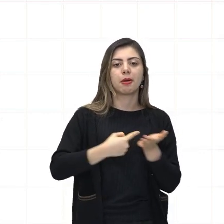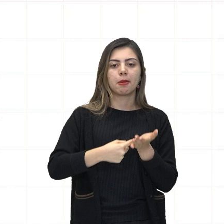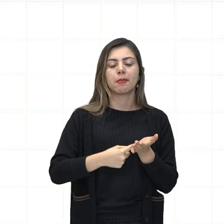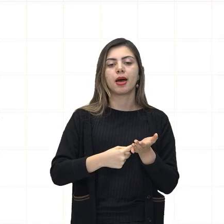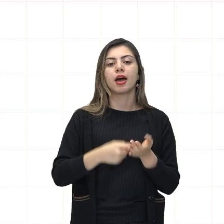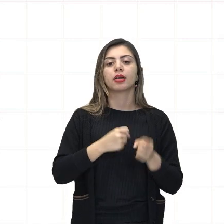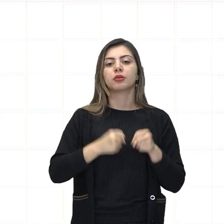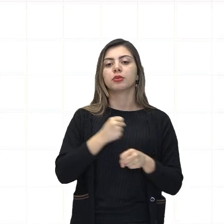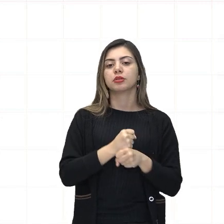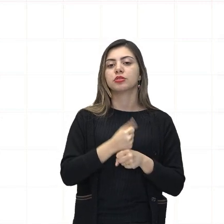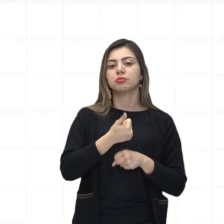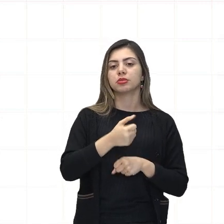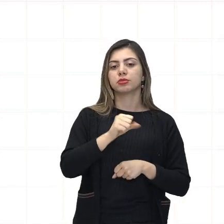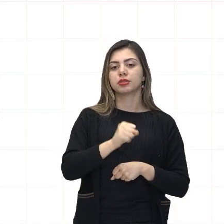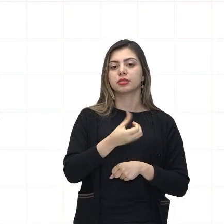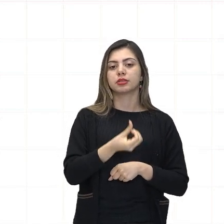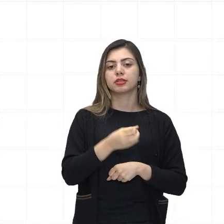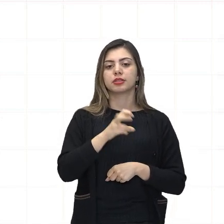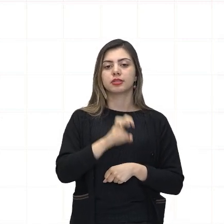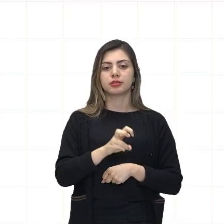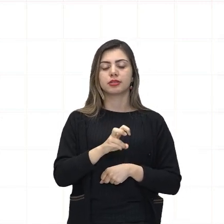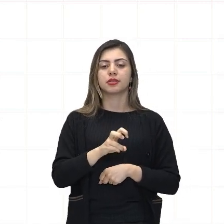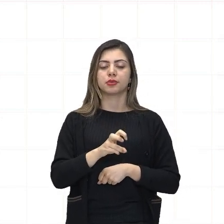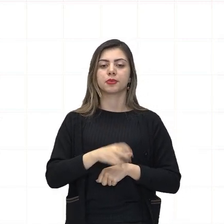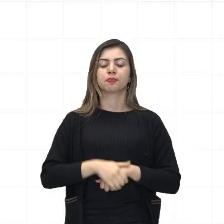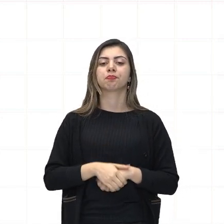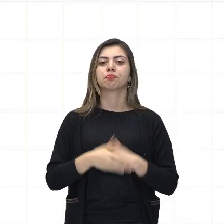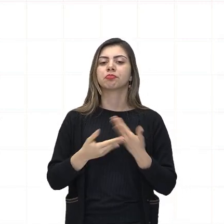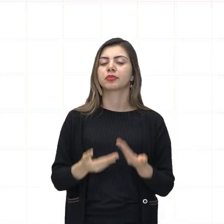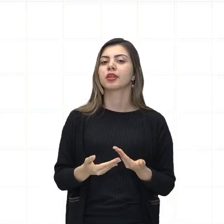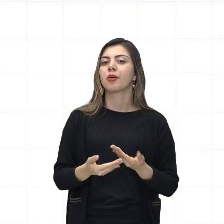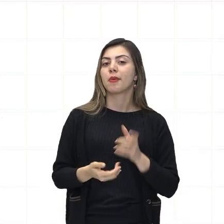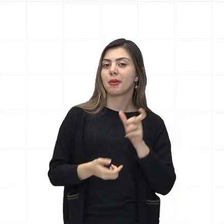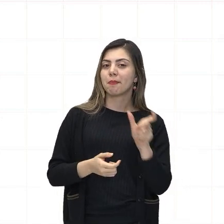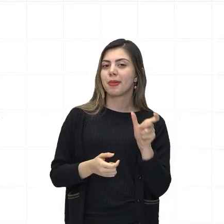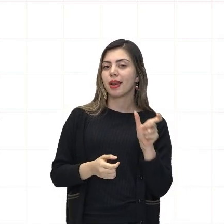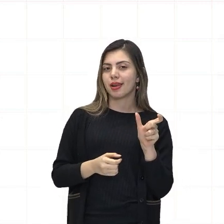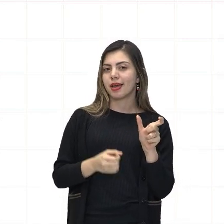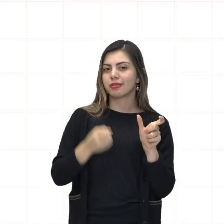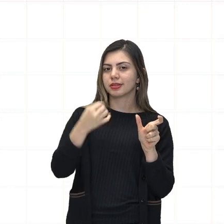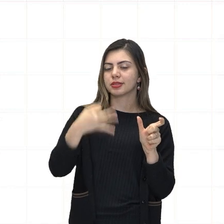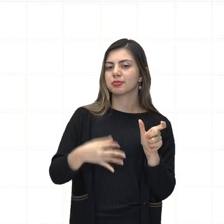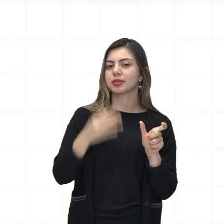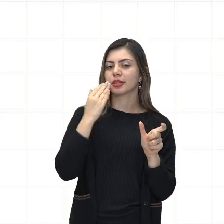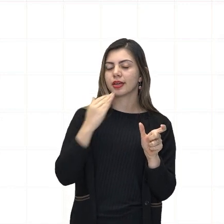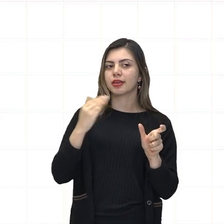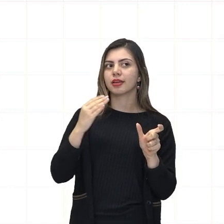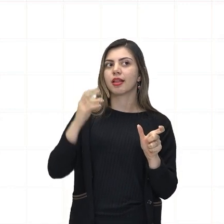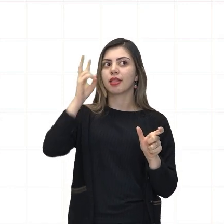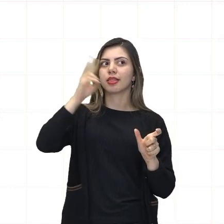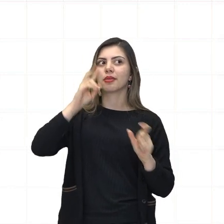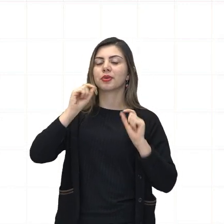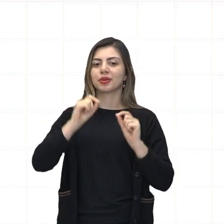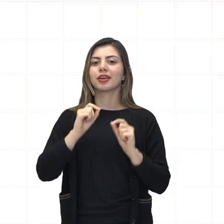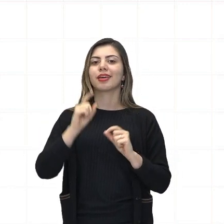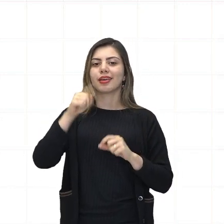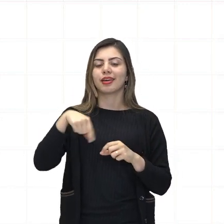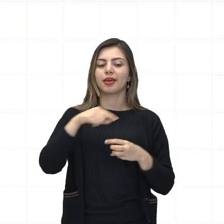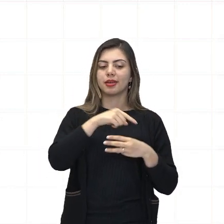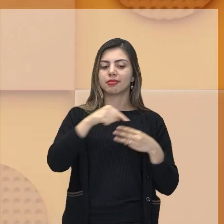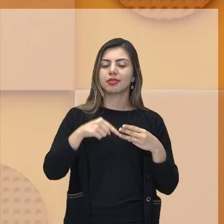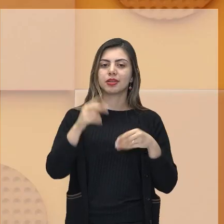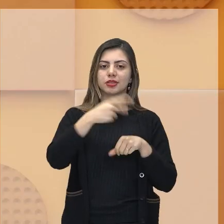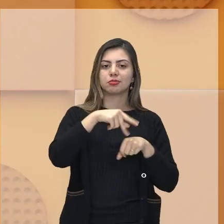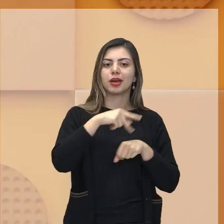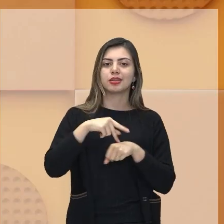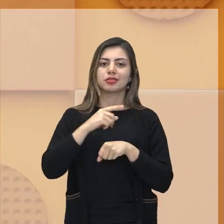1865. Quando eu falar de Tríplice Aliança, prestem atenção, coloquem na cabecinha de vocês que nada mais foi do que